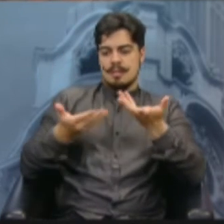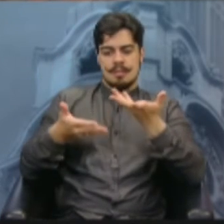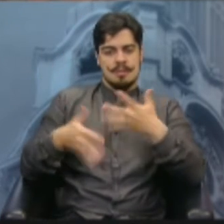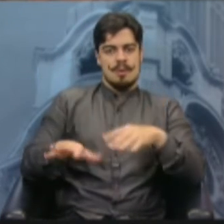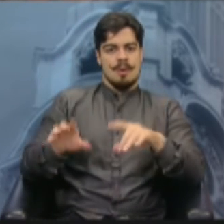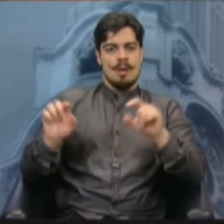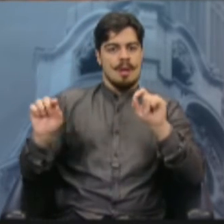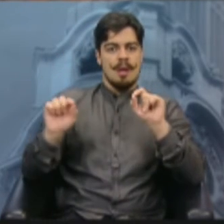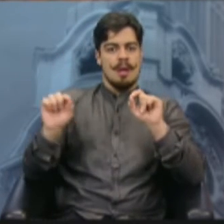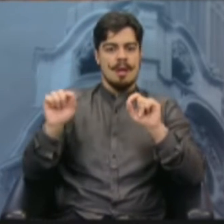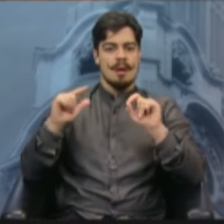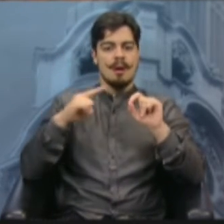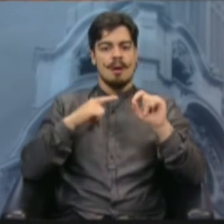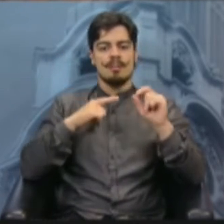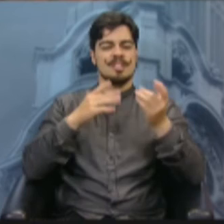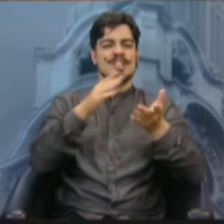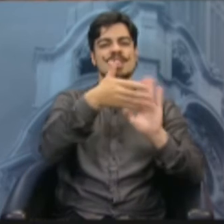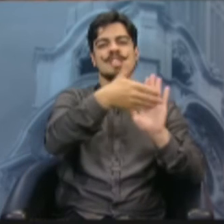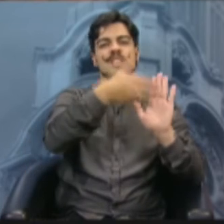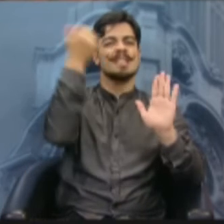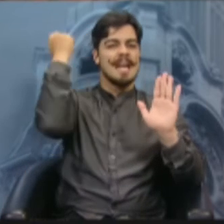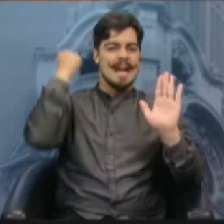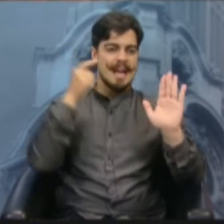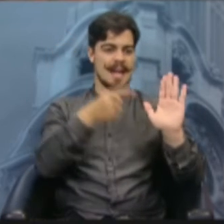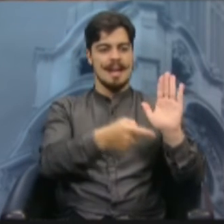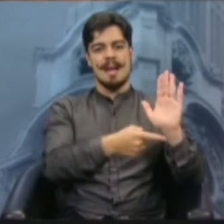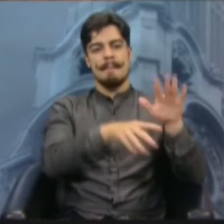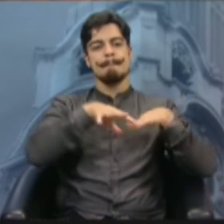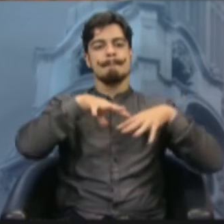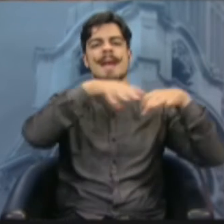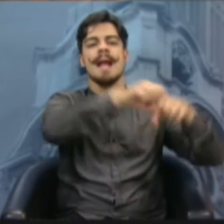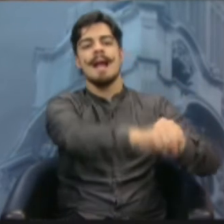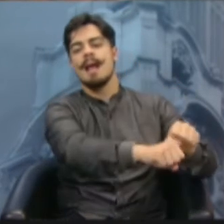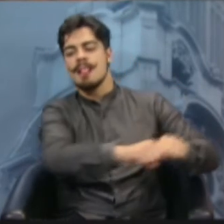alguma, desapropriar, né, tomar alguma medida